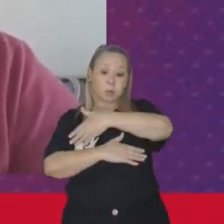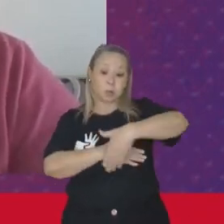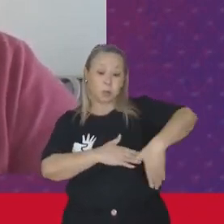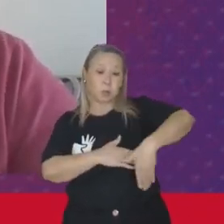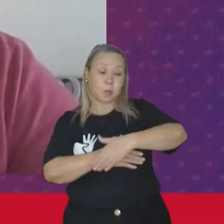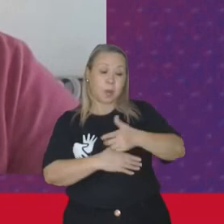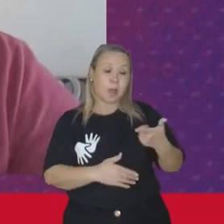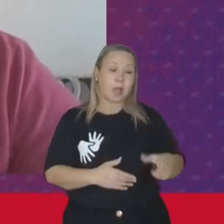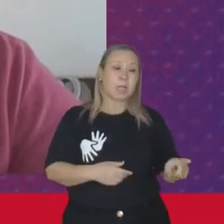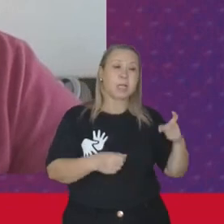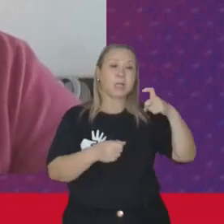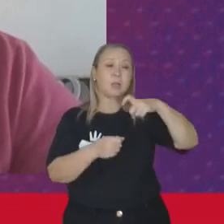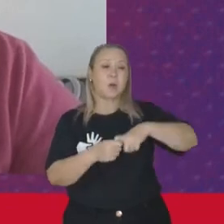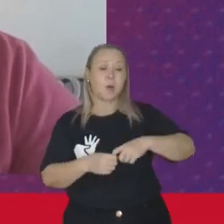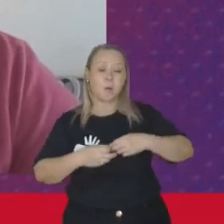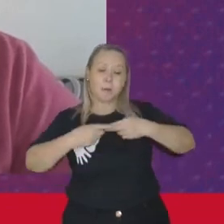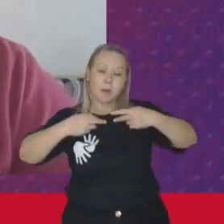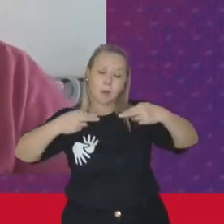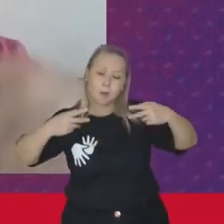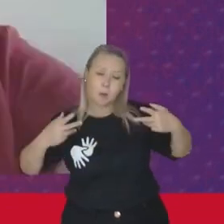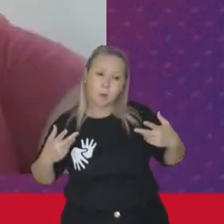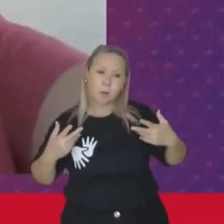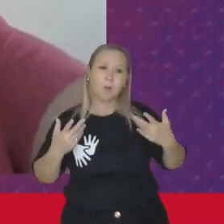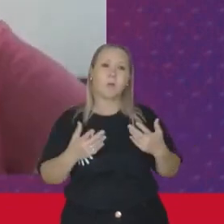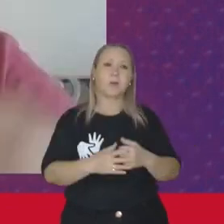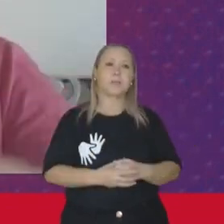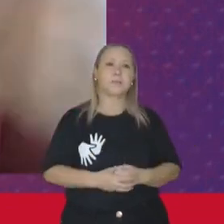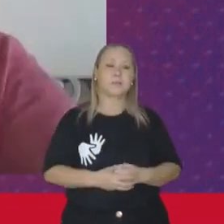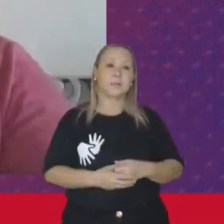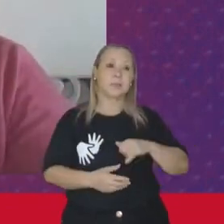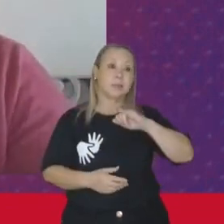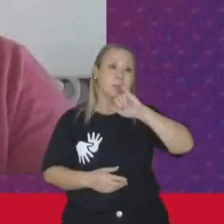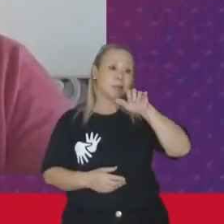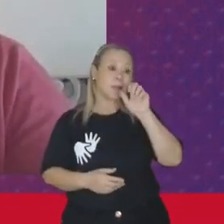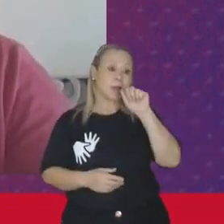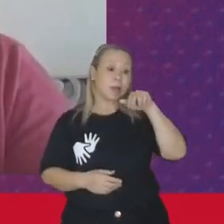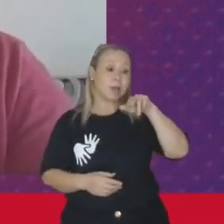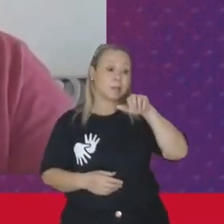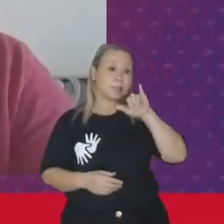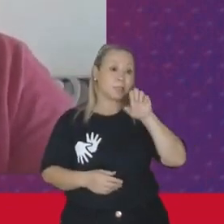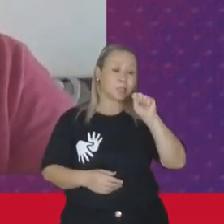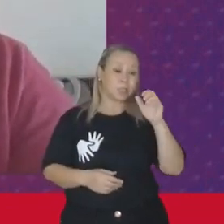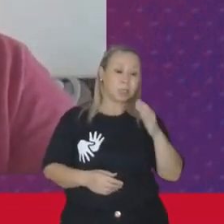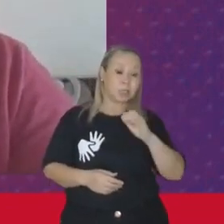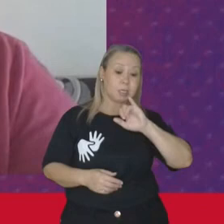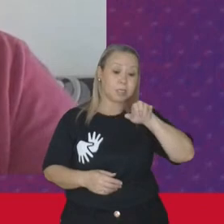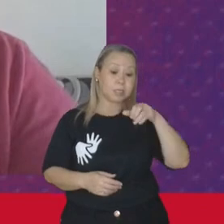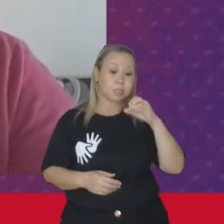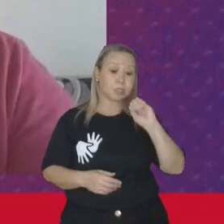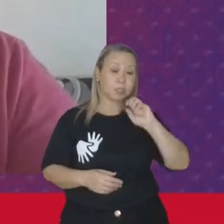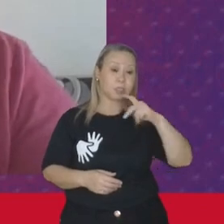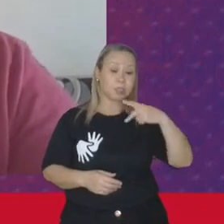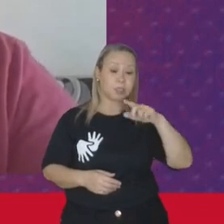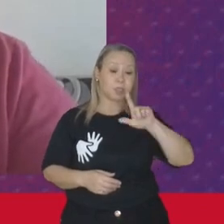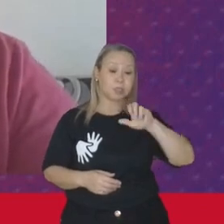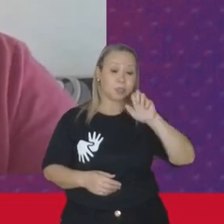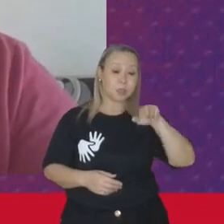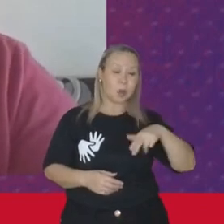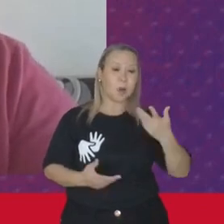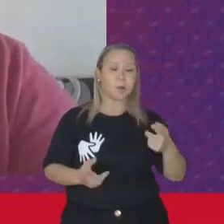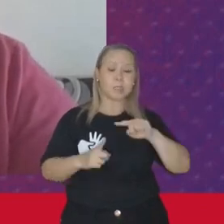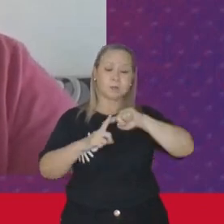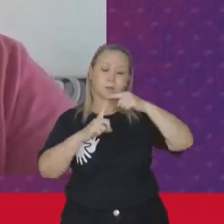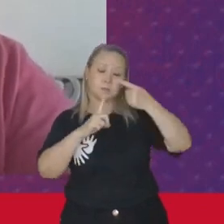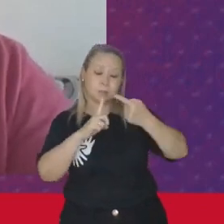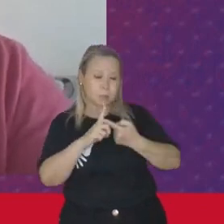retoma coisas, né, da Jane Joplin dos anos 60, né, quer dizer, a questão da